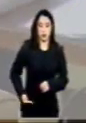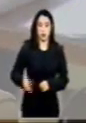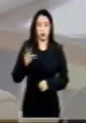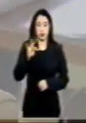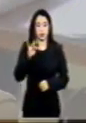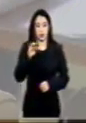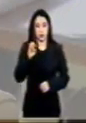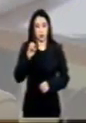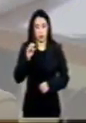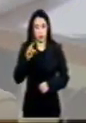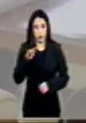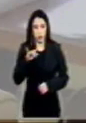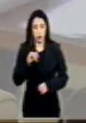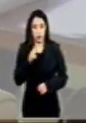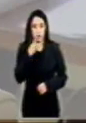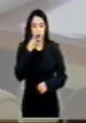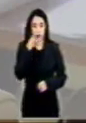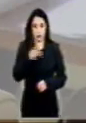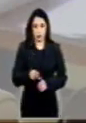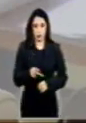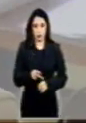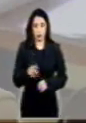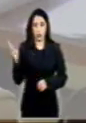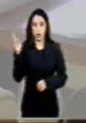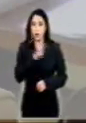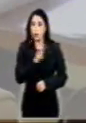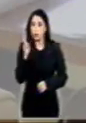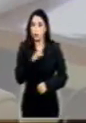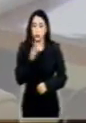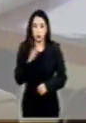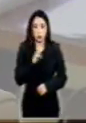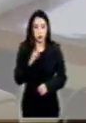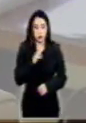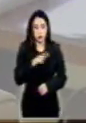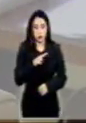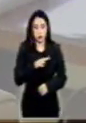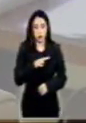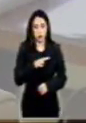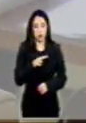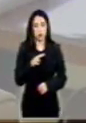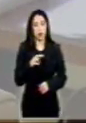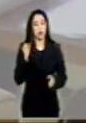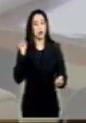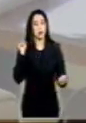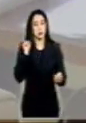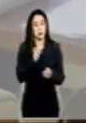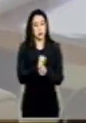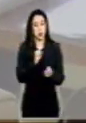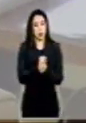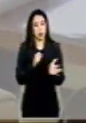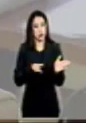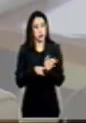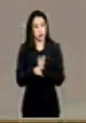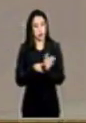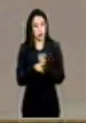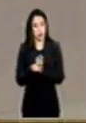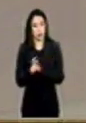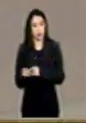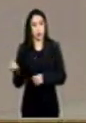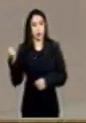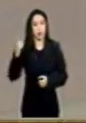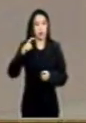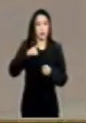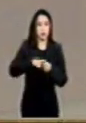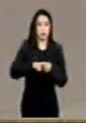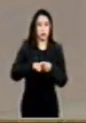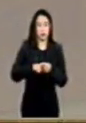a tutela de urgência para o fim de determinar a suspensão das investigações e remessa dos respectivos